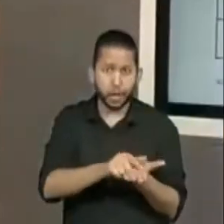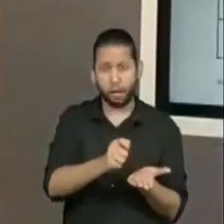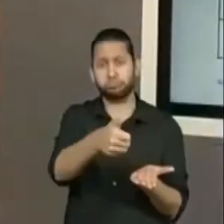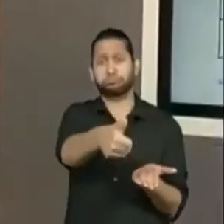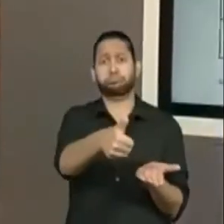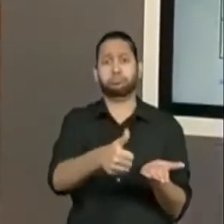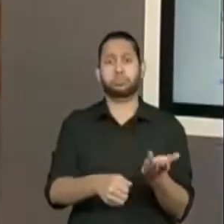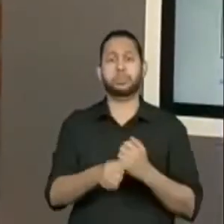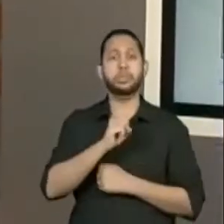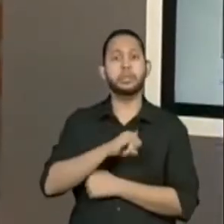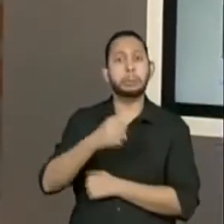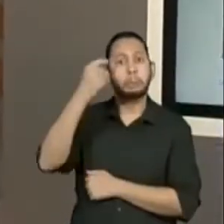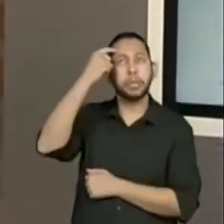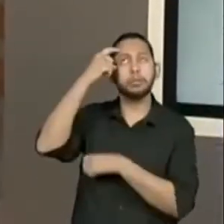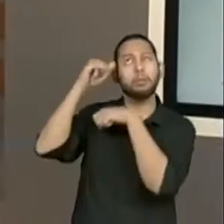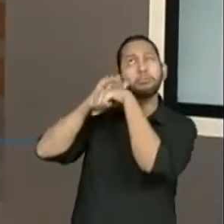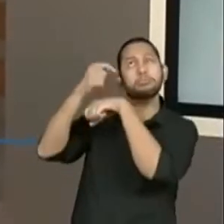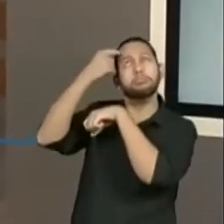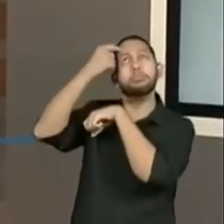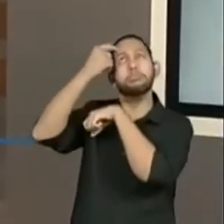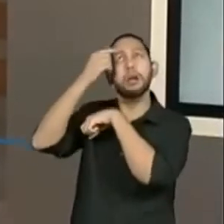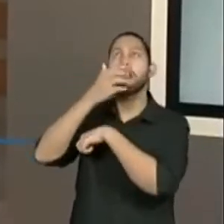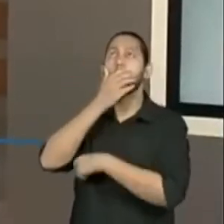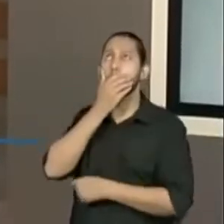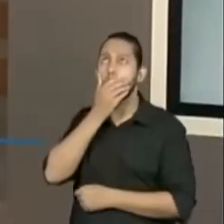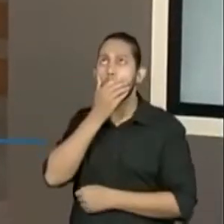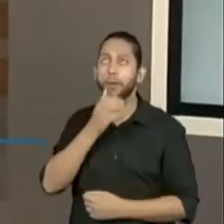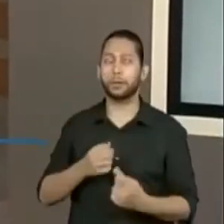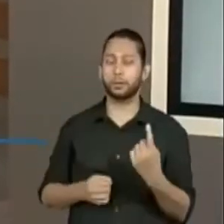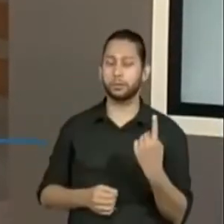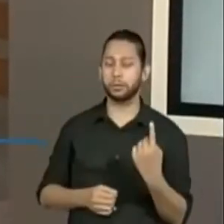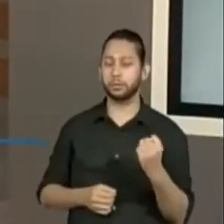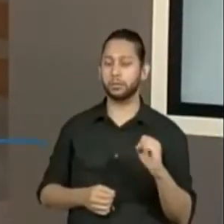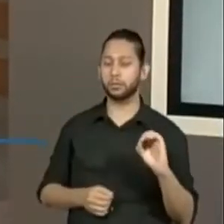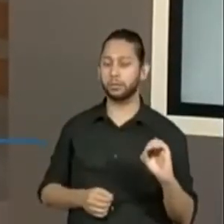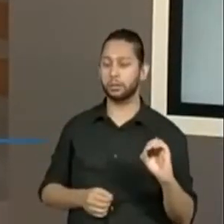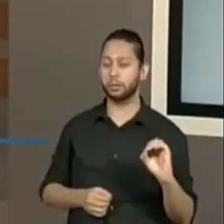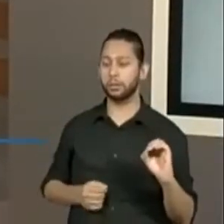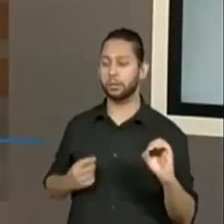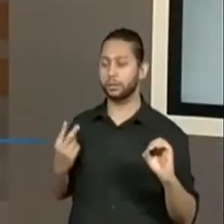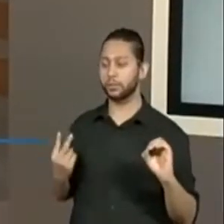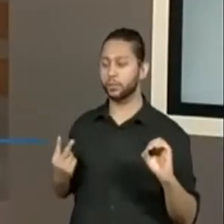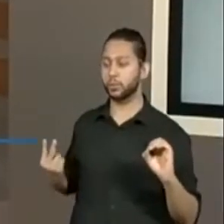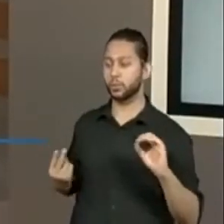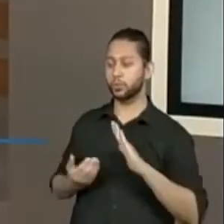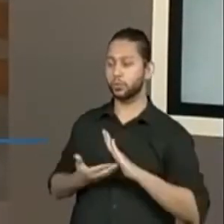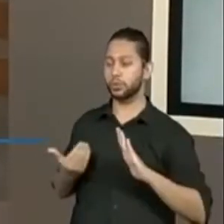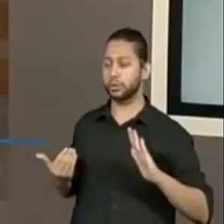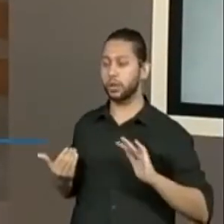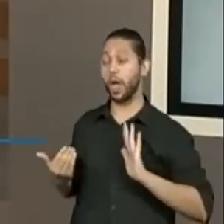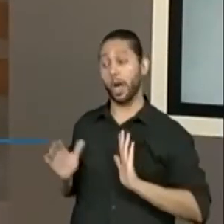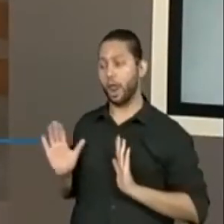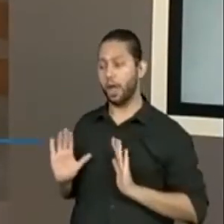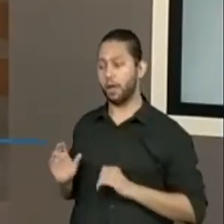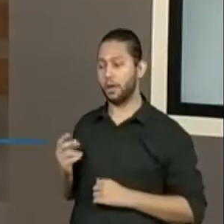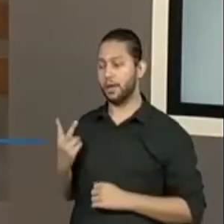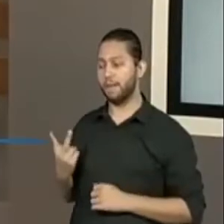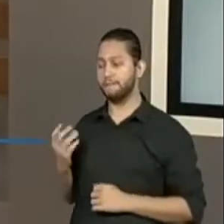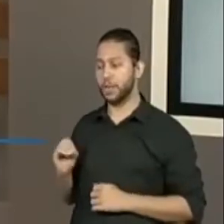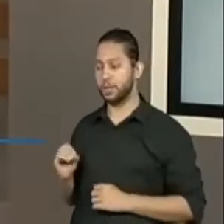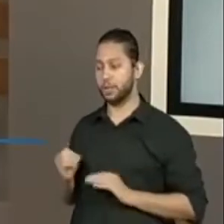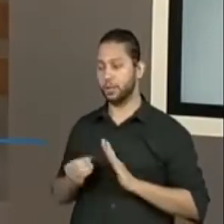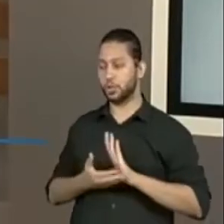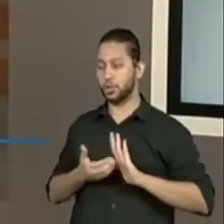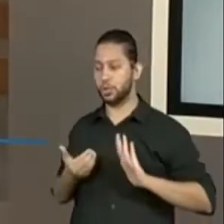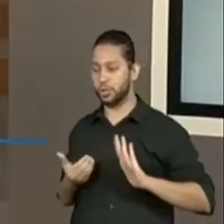o lápis lá na hora para fazer esse só tiver aqui ó vou fazer aqui rapidinho assim um jeito mais fácil eu lá